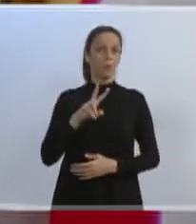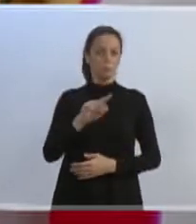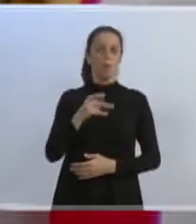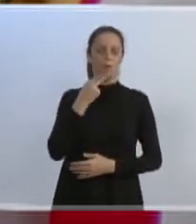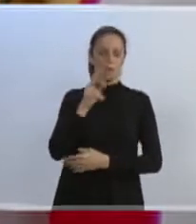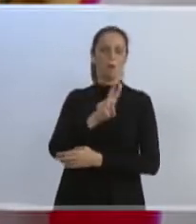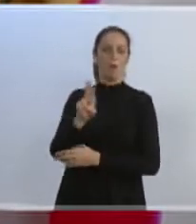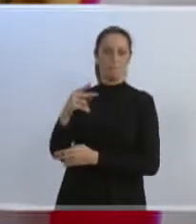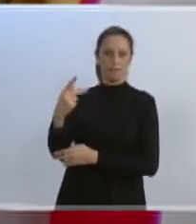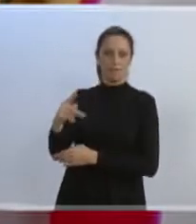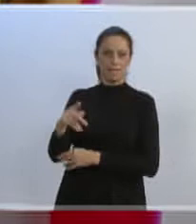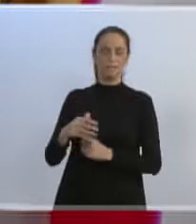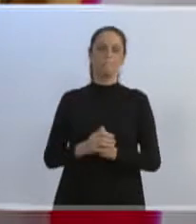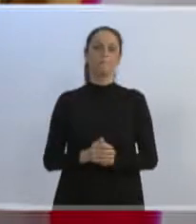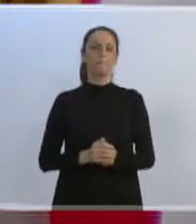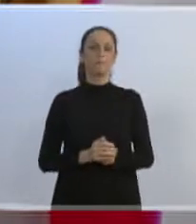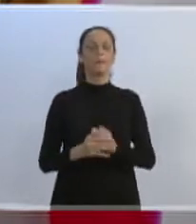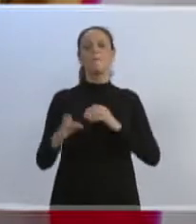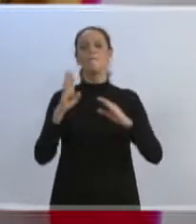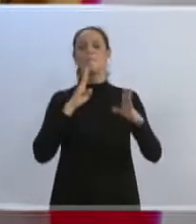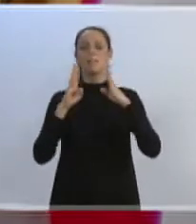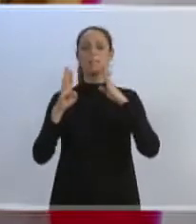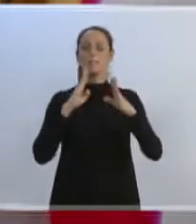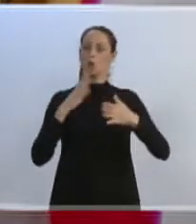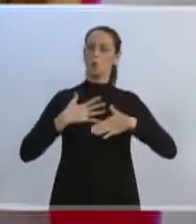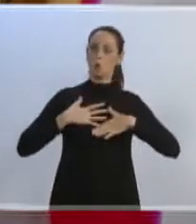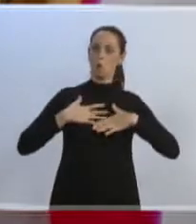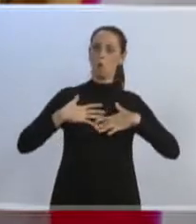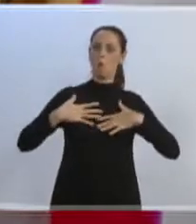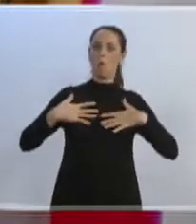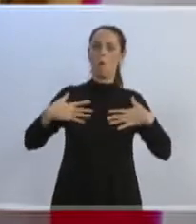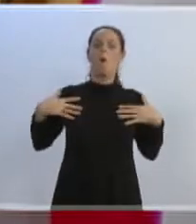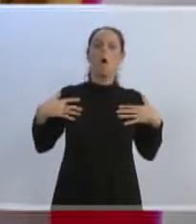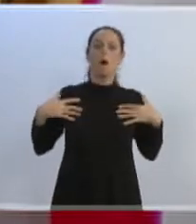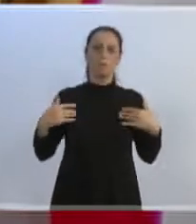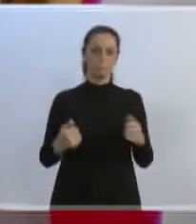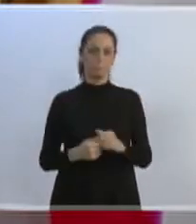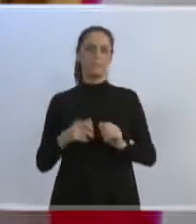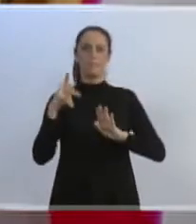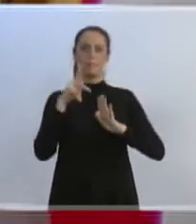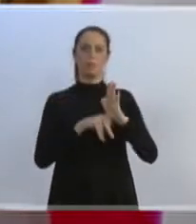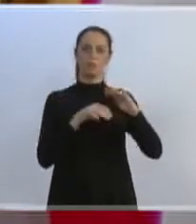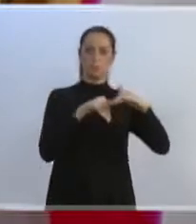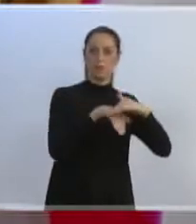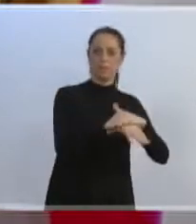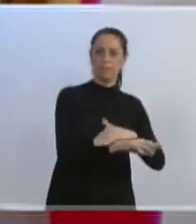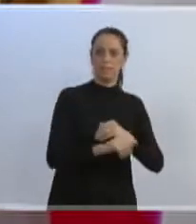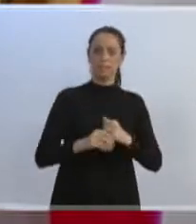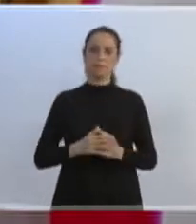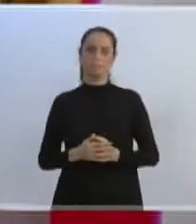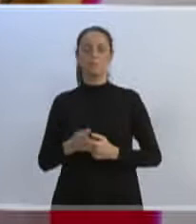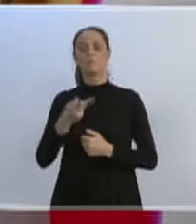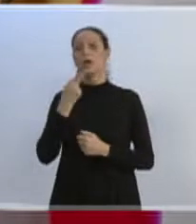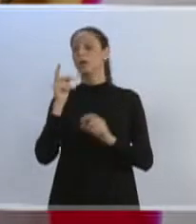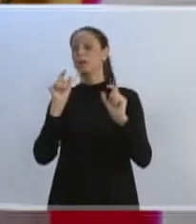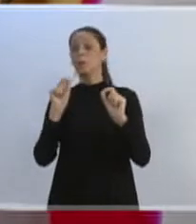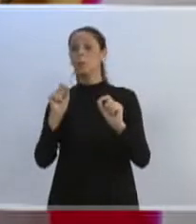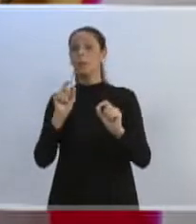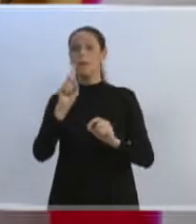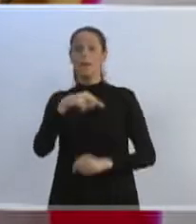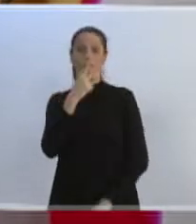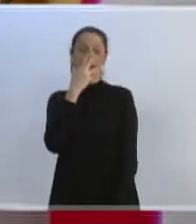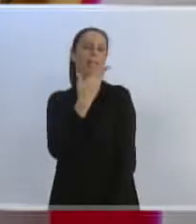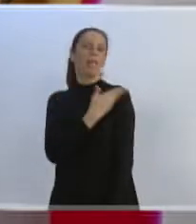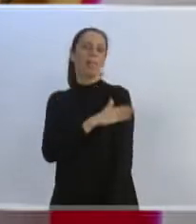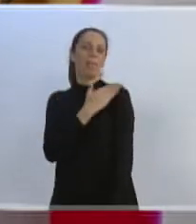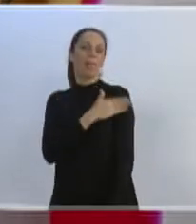pouco, usa as redes sociais e diz com muito orgulho, arquivamos esse projeto, dizendo que é uma